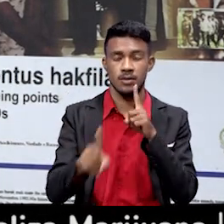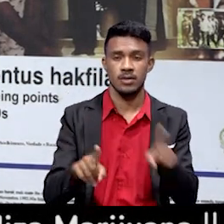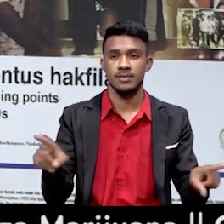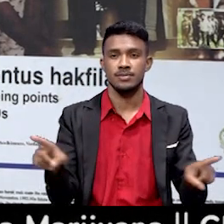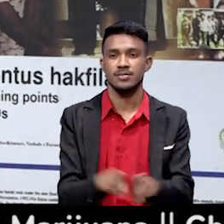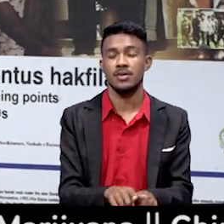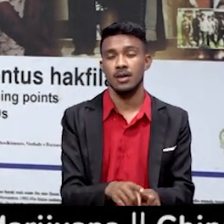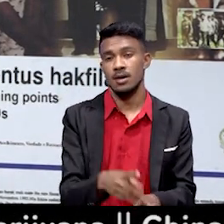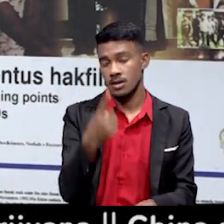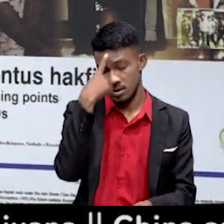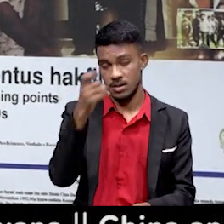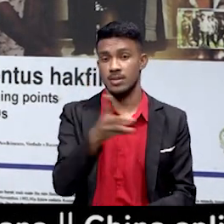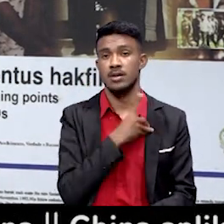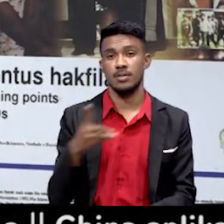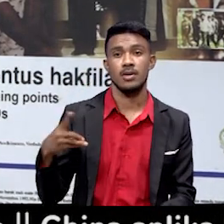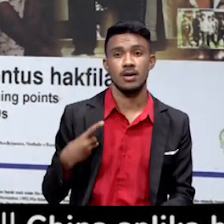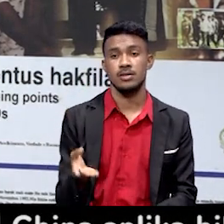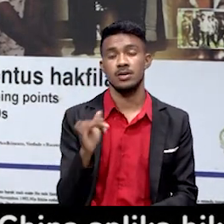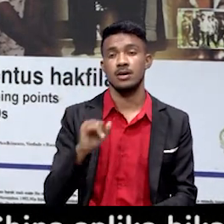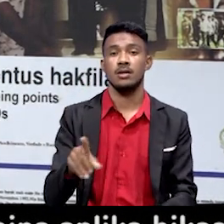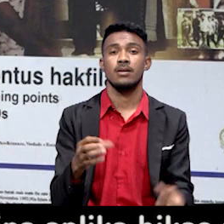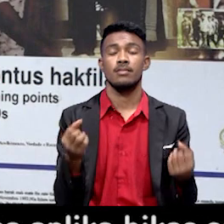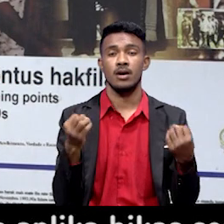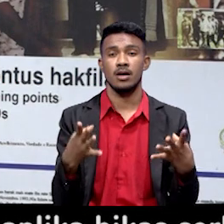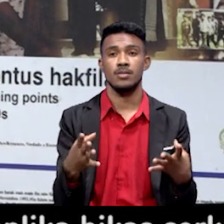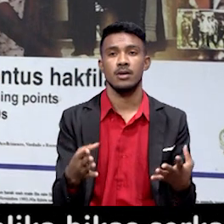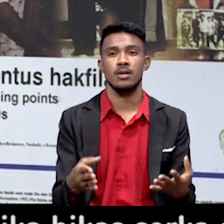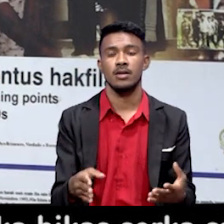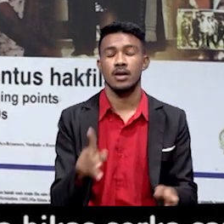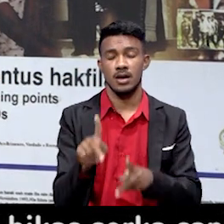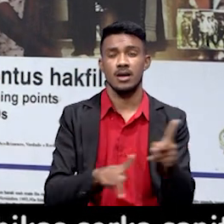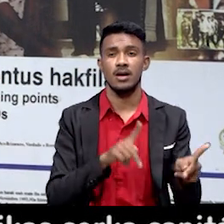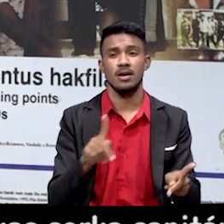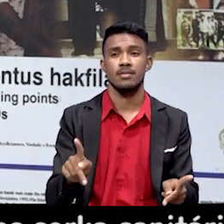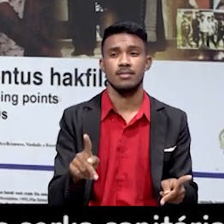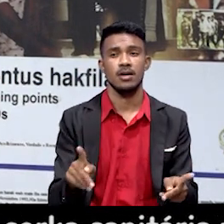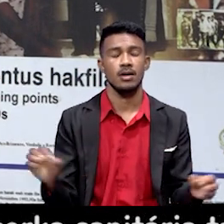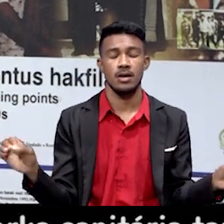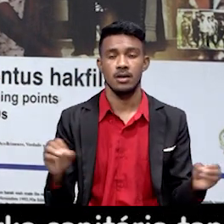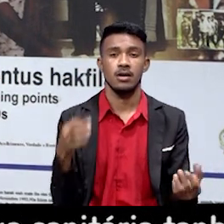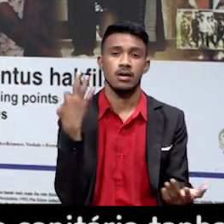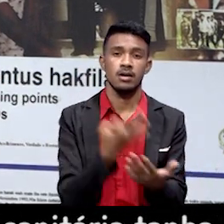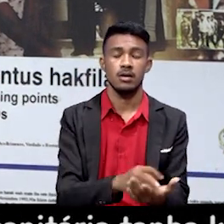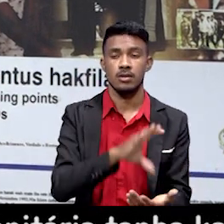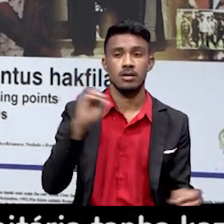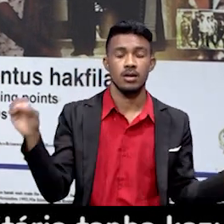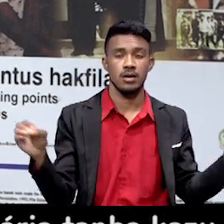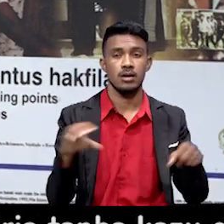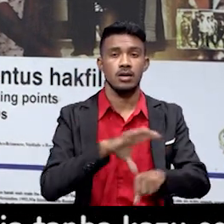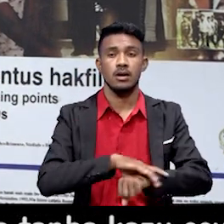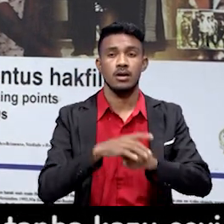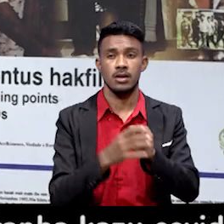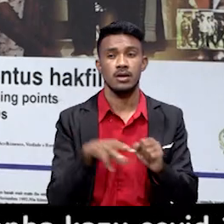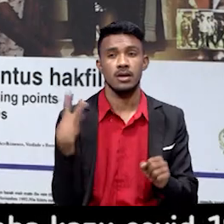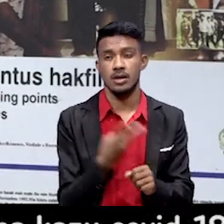Lá, deputado Barak, não, coitado, se era lá, lá, lá, lá, rico, lá, lá, rai, lá, lá, né? Mas, se era reder,